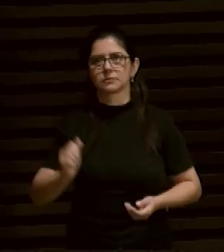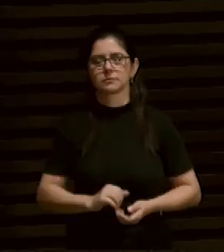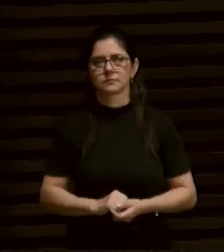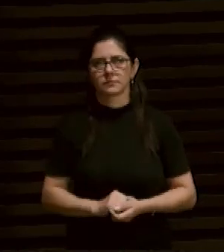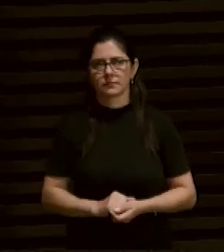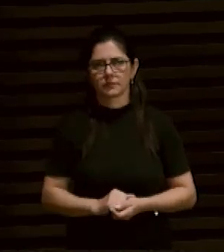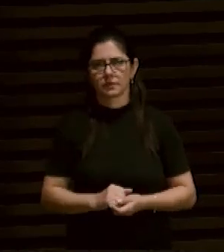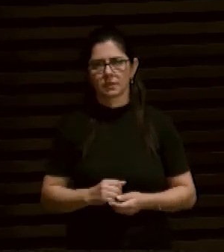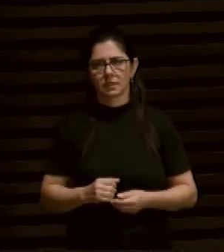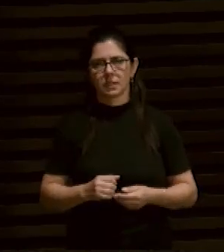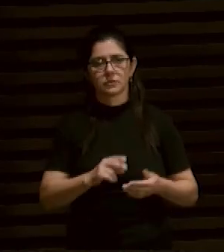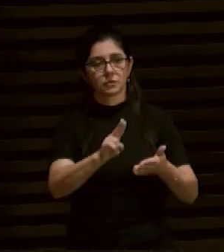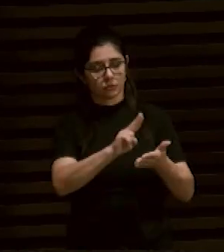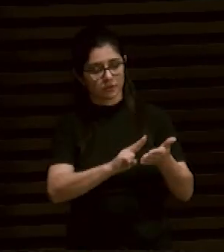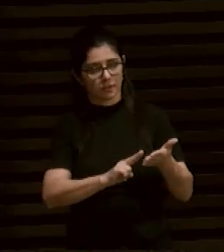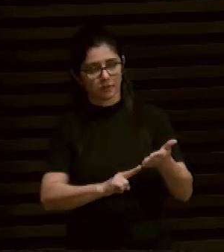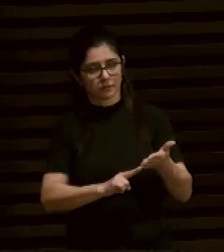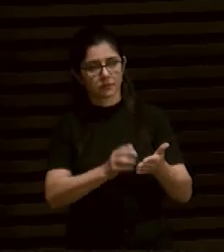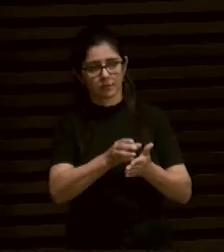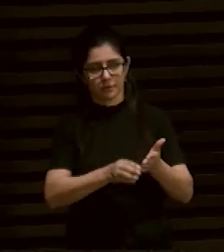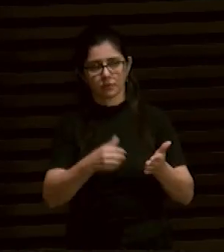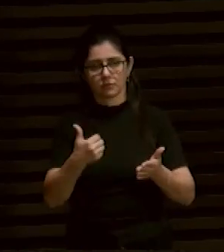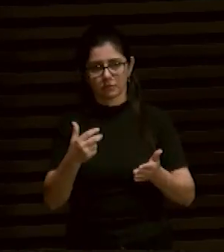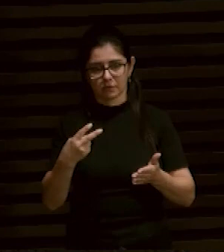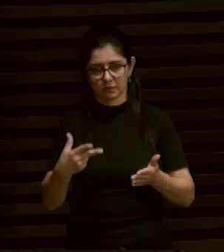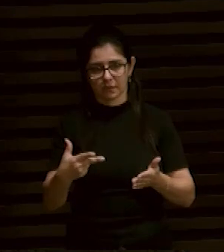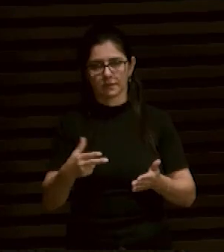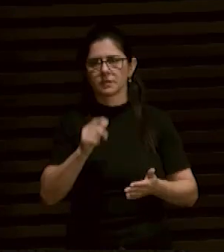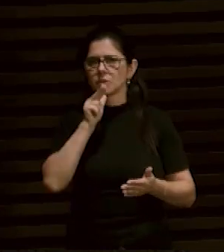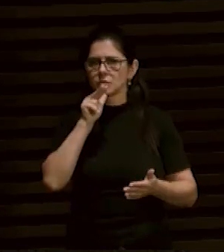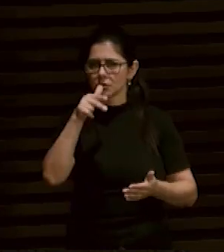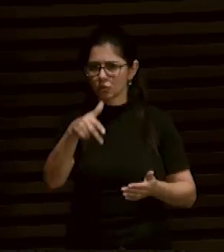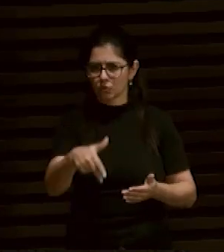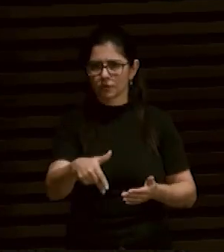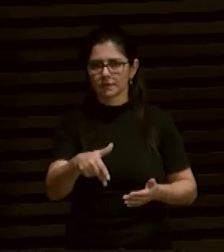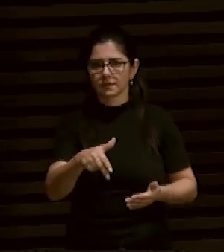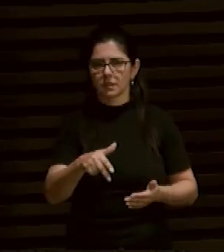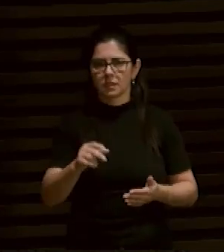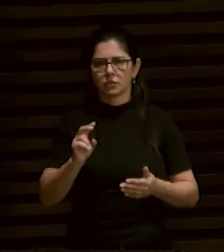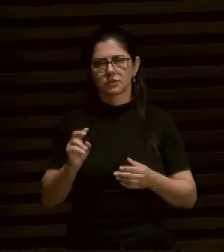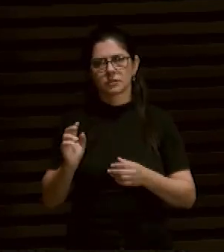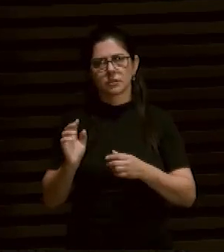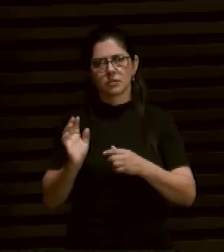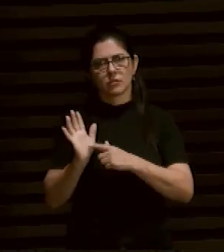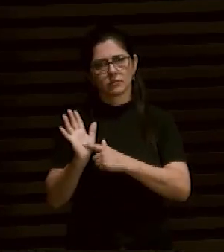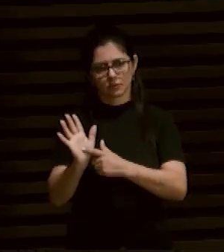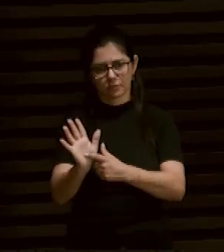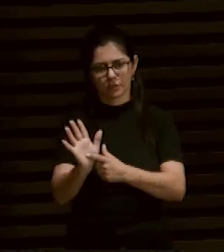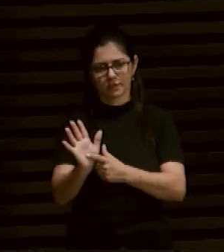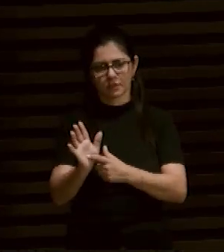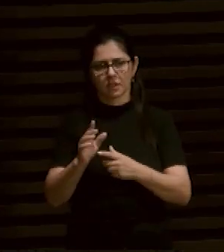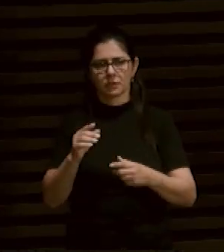isso que nós vemos no capítulo 3 do livro de Jonas. Em Jonas 3, nós vemos um dos maiores avivamentos de toda a